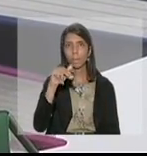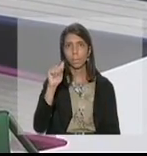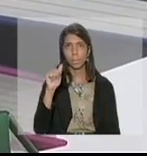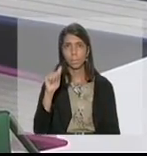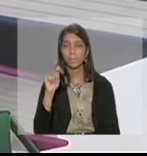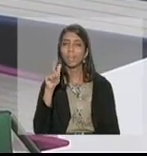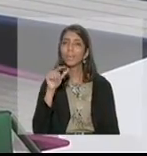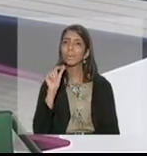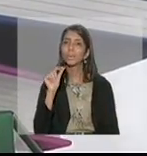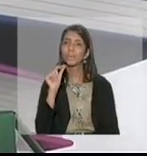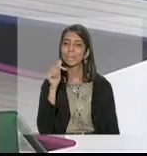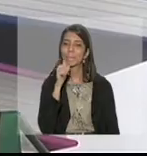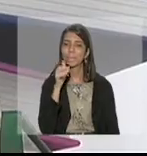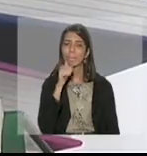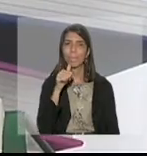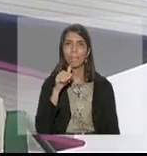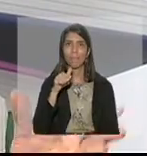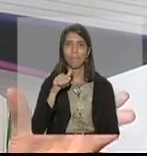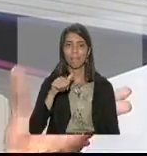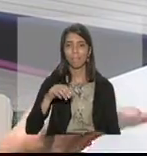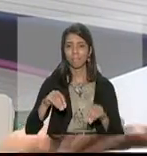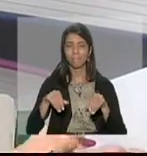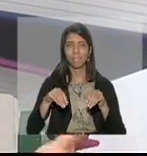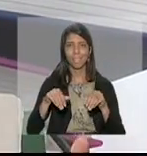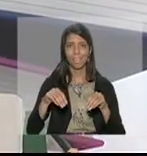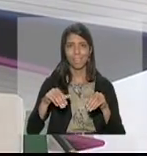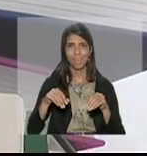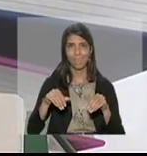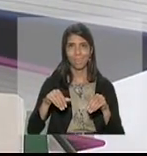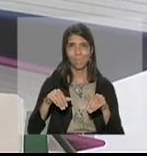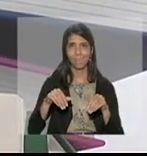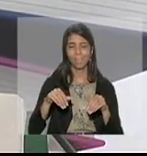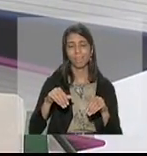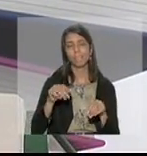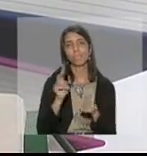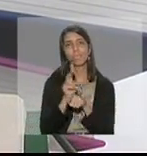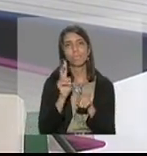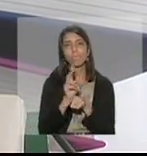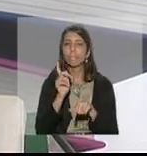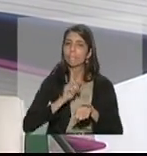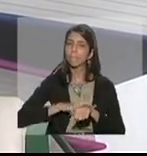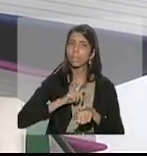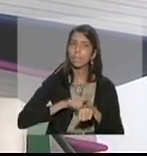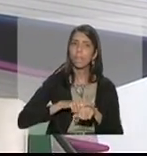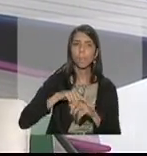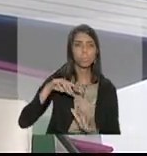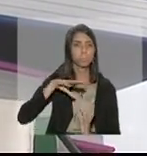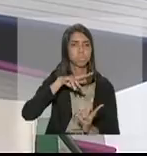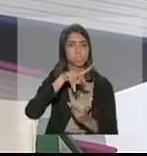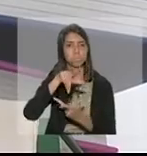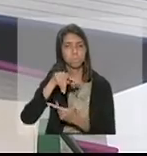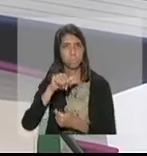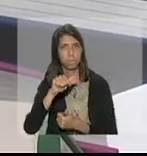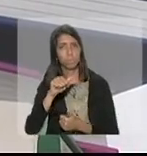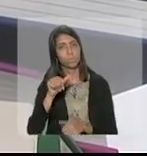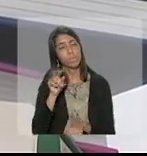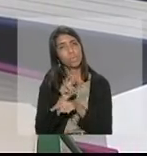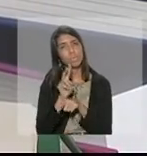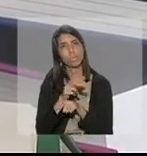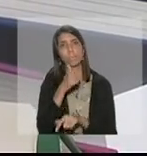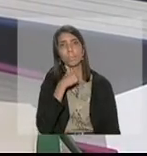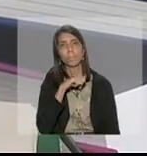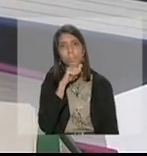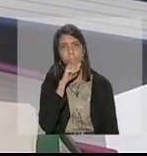a nossa mãe terra, né? Pacha significa terra, tempo, universo, e mama,